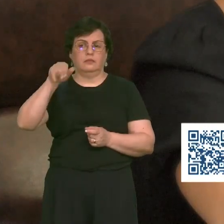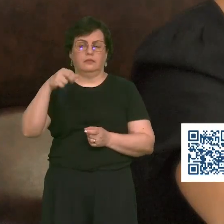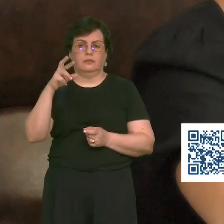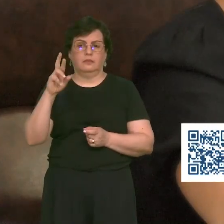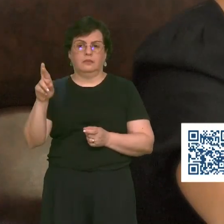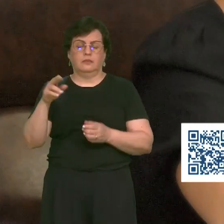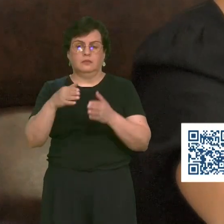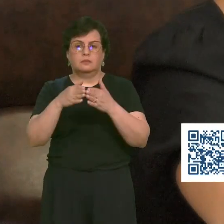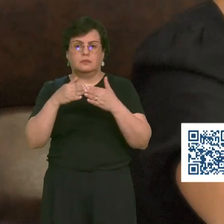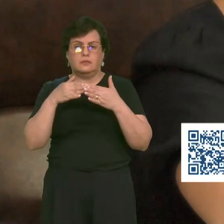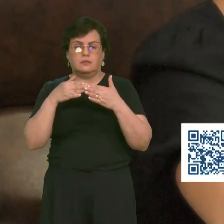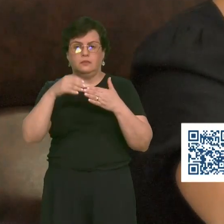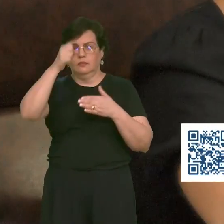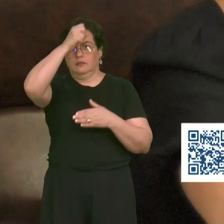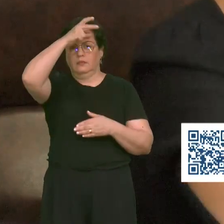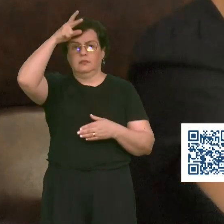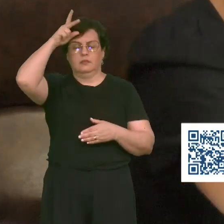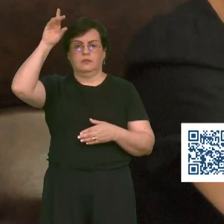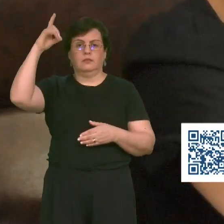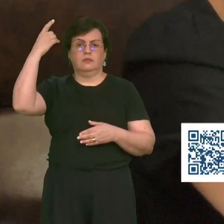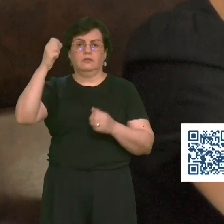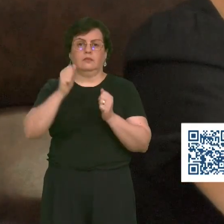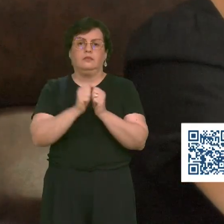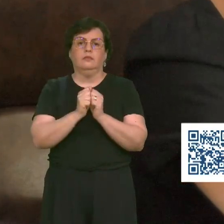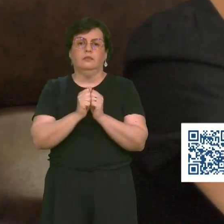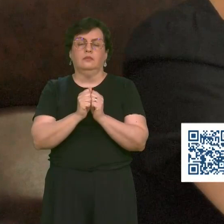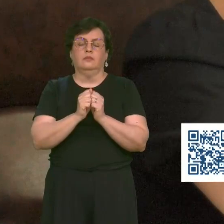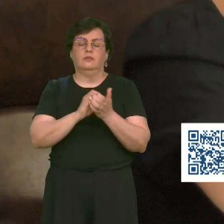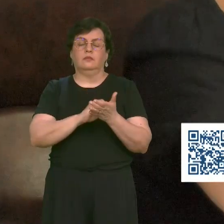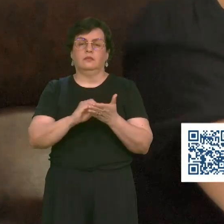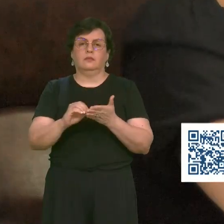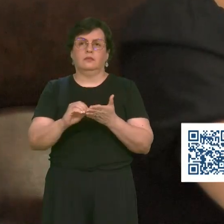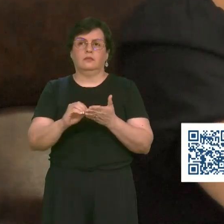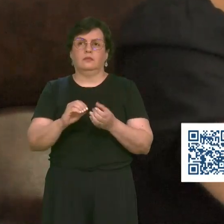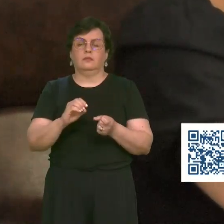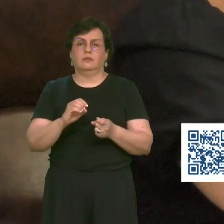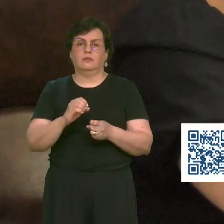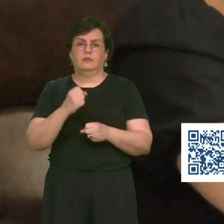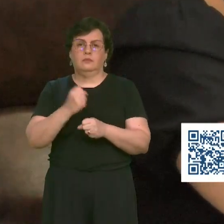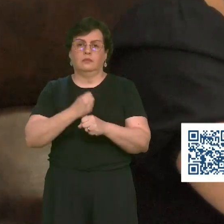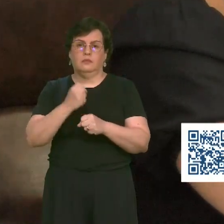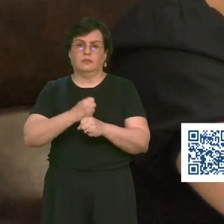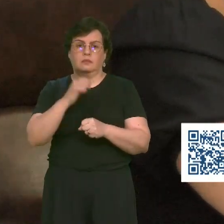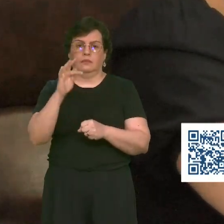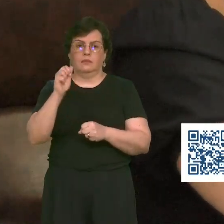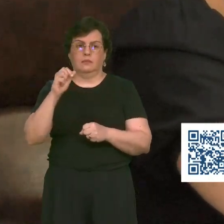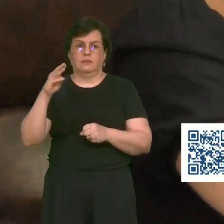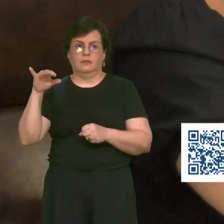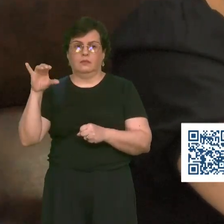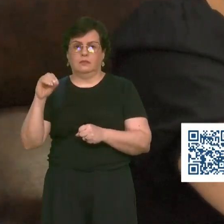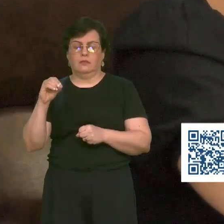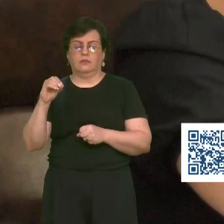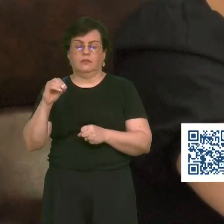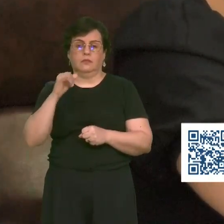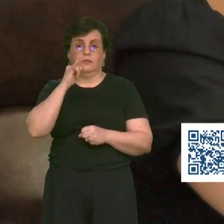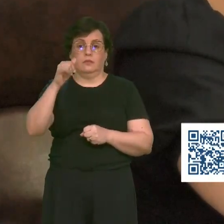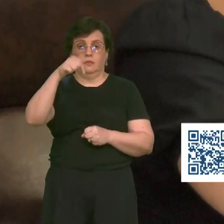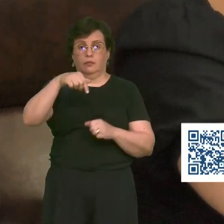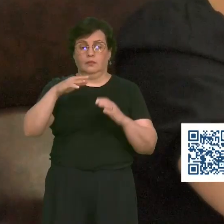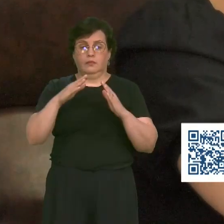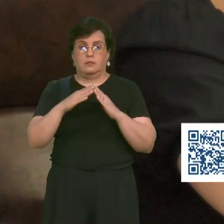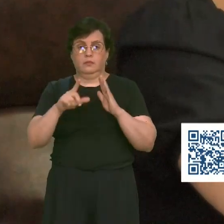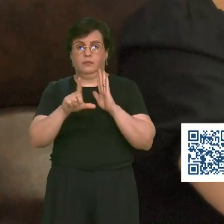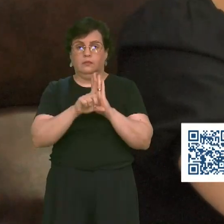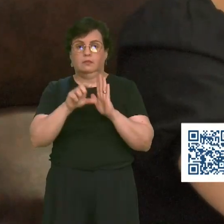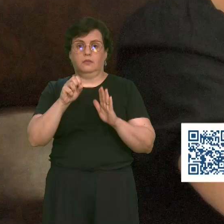solicitando Prefeito Municipal Daniel Alonso juntamente com o secretário municipal de obras senhor Fábio Alves de Oliveira informarem esta casa